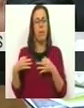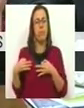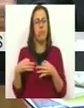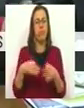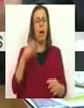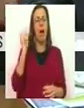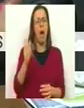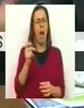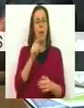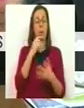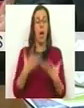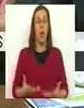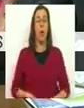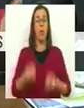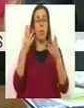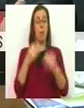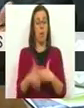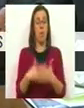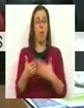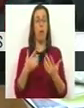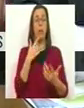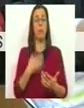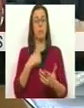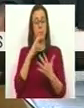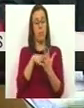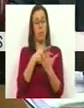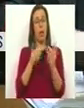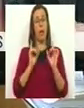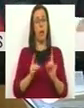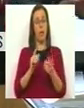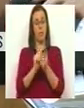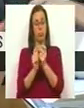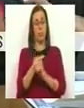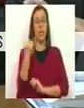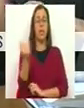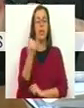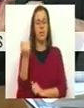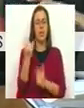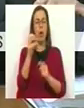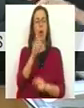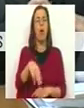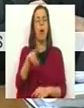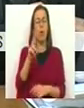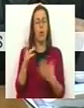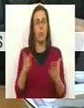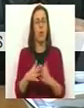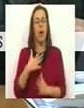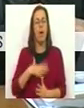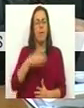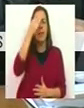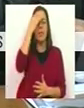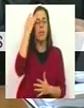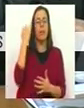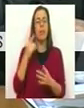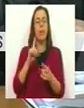há alguns anos, mas que poderá ter agora um desenvolvimento muito significativo no plano exatamente da reforma institucional das Nações Unidas, gostaríamos de